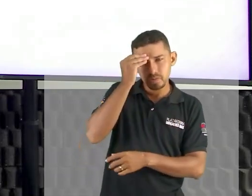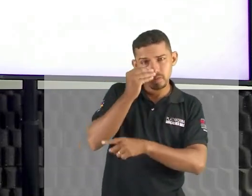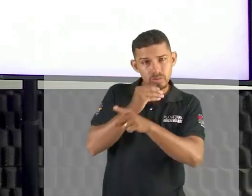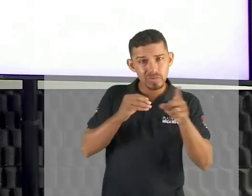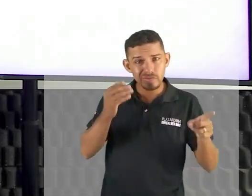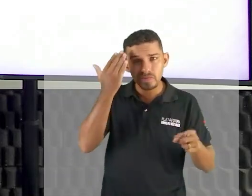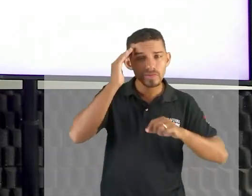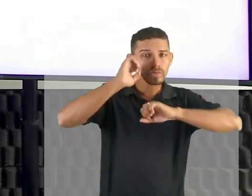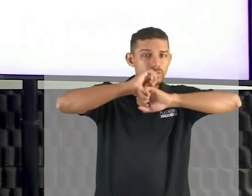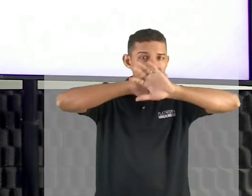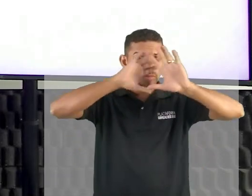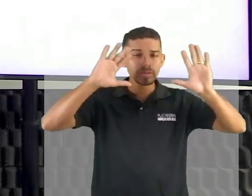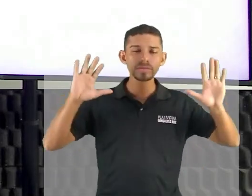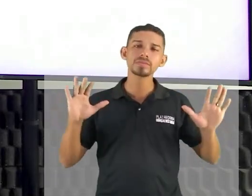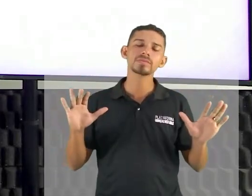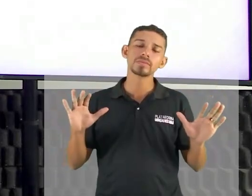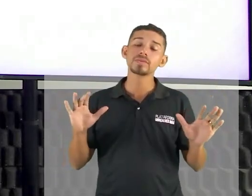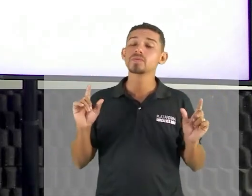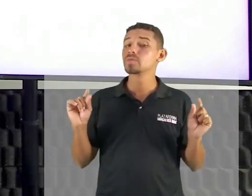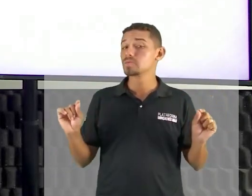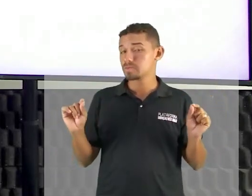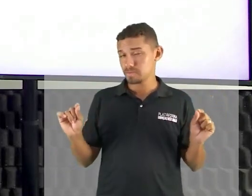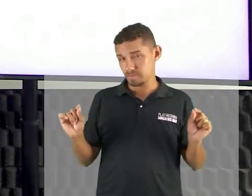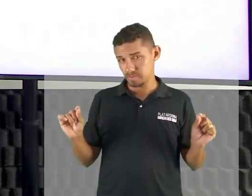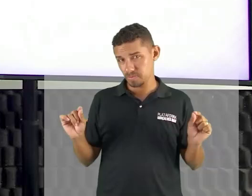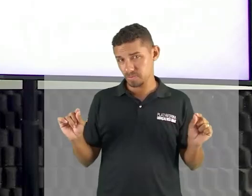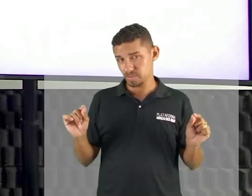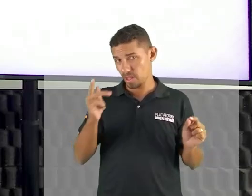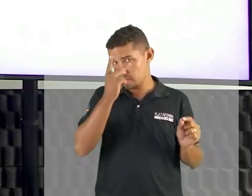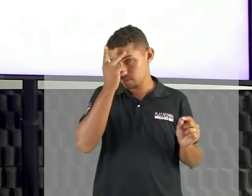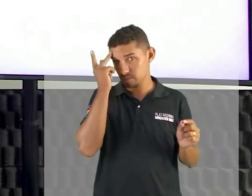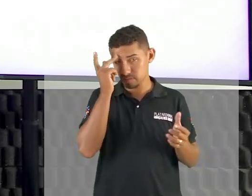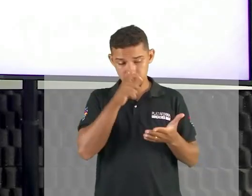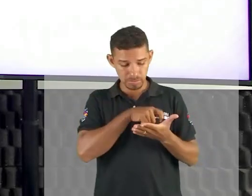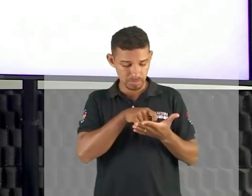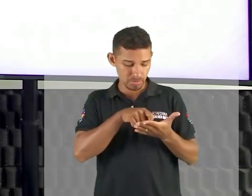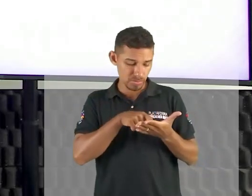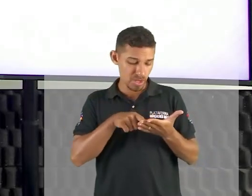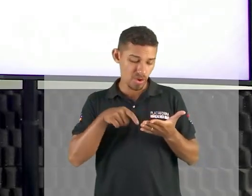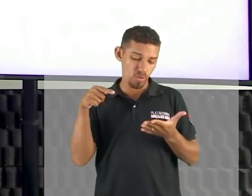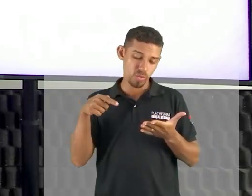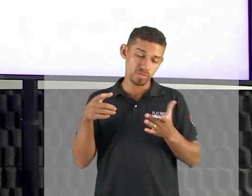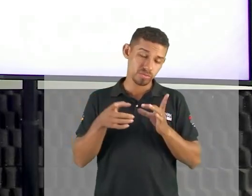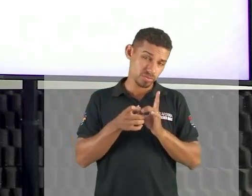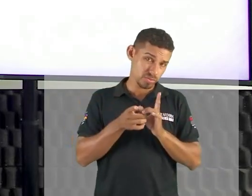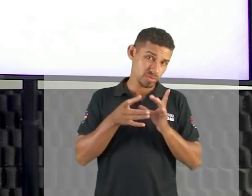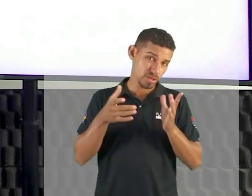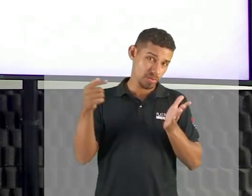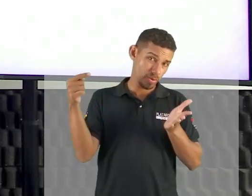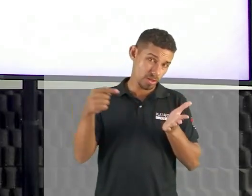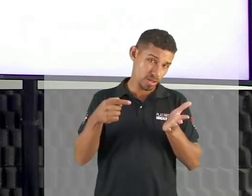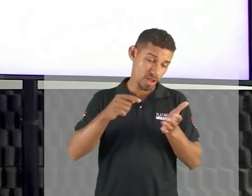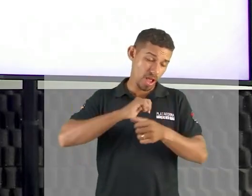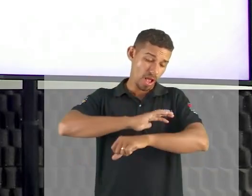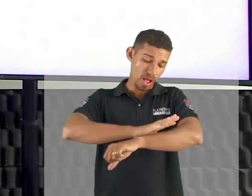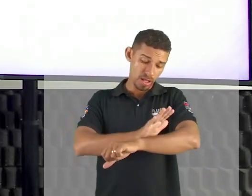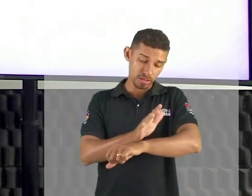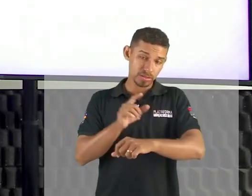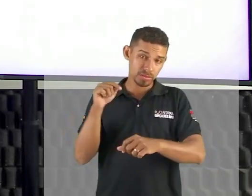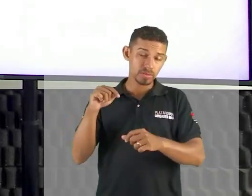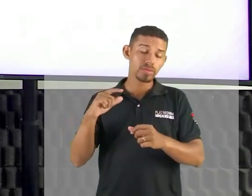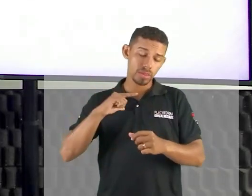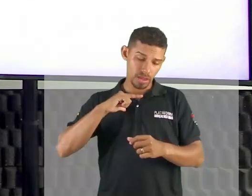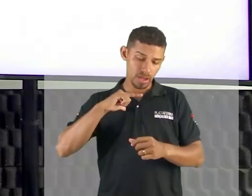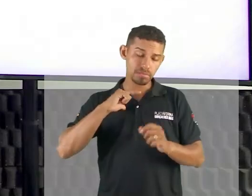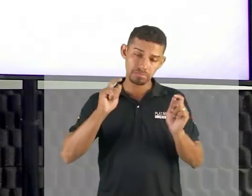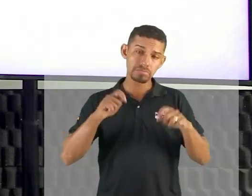você possa compreender que quem escreve esse texto diz, olha, a democracia racial ela existe,